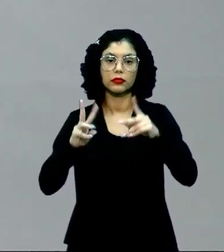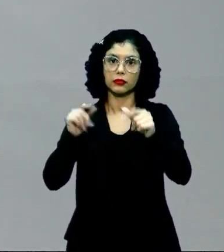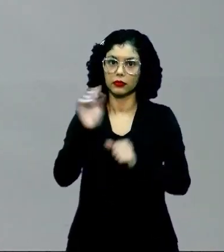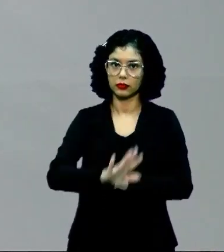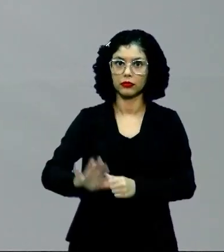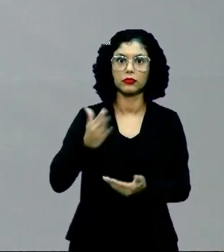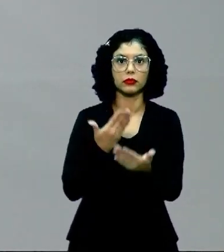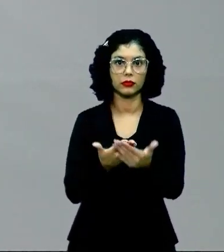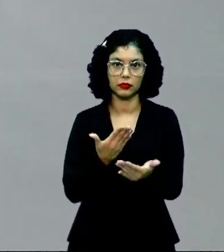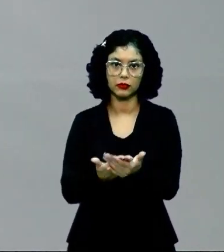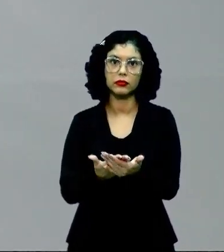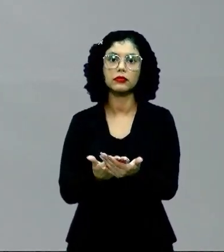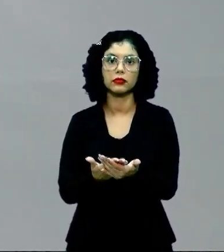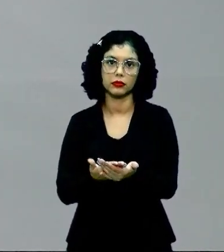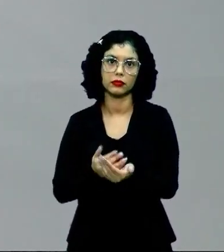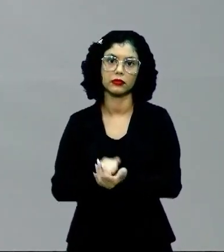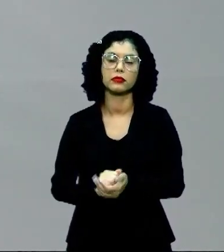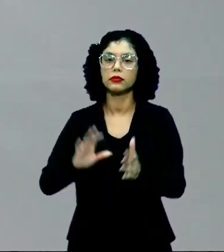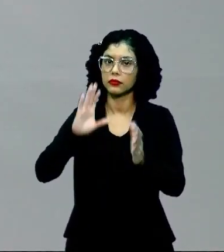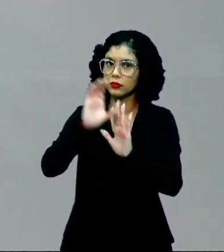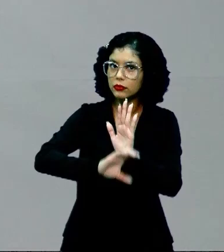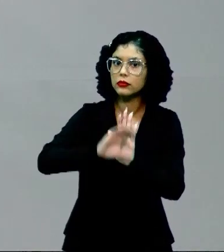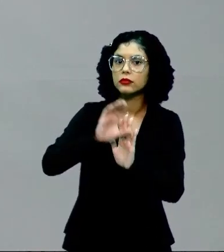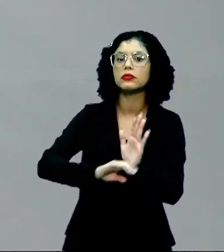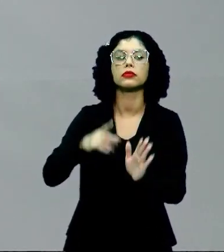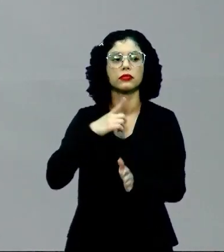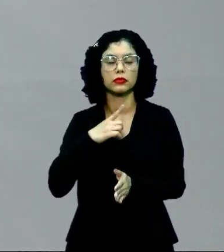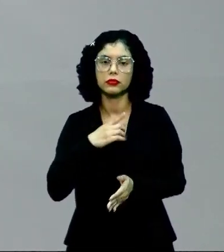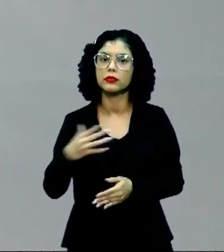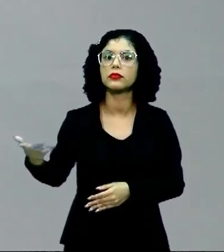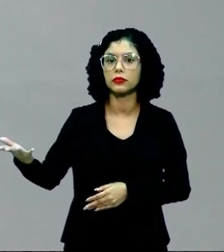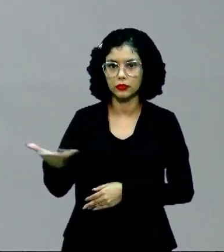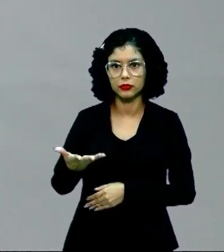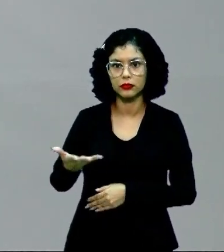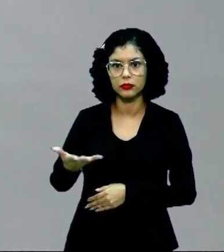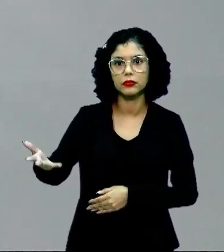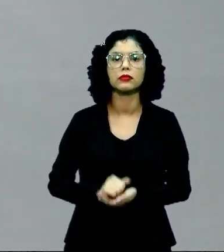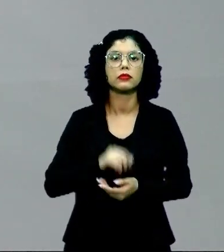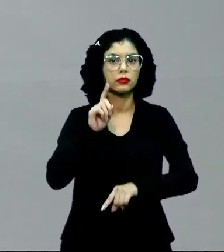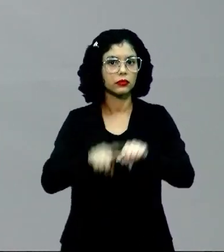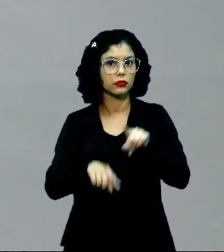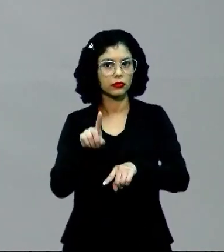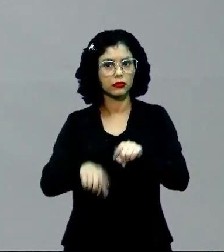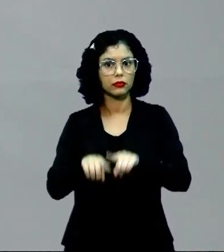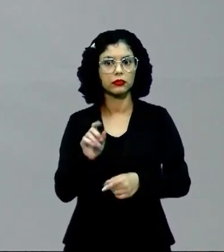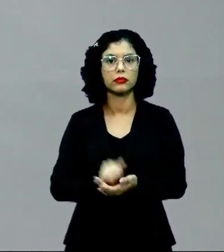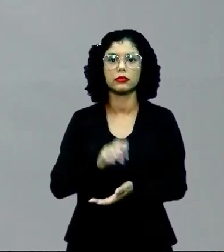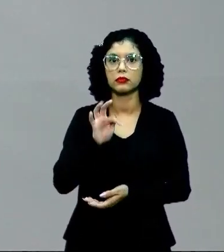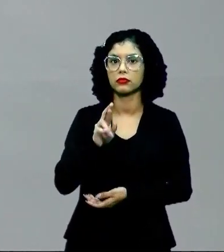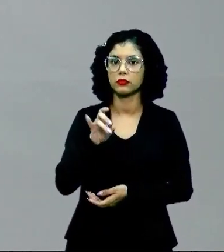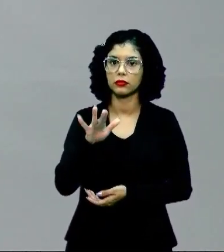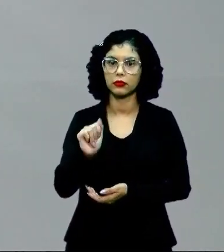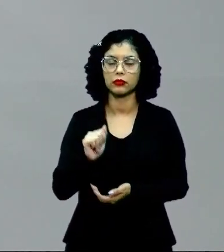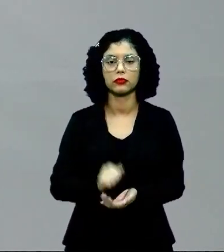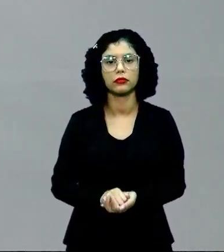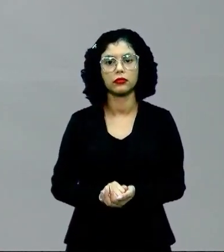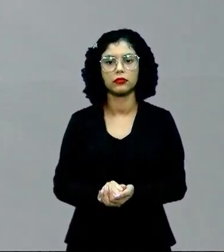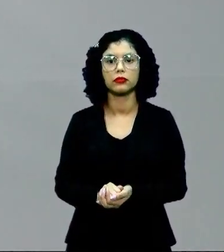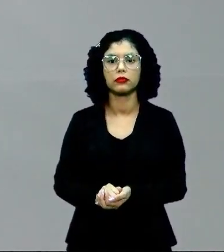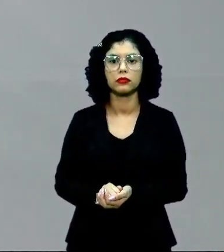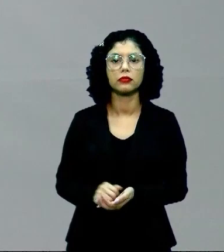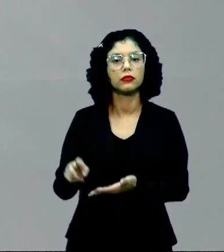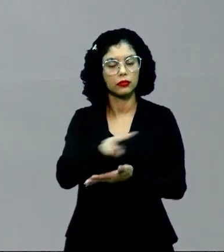esse estudo, todo esse conteúdo tem por base o material Farias Brito, que a gente